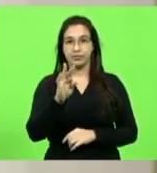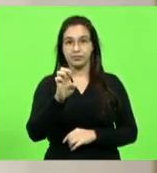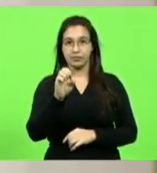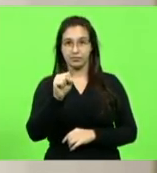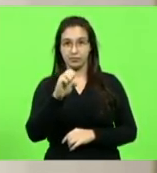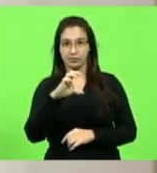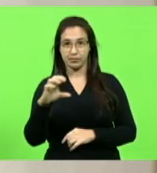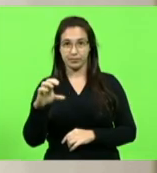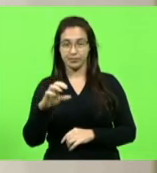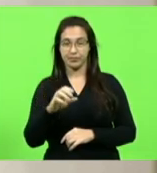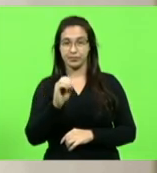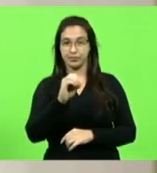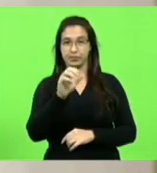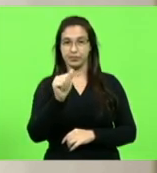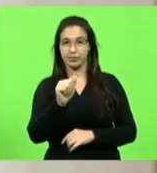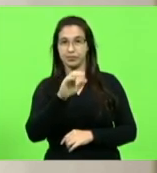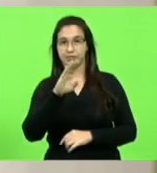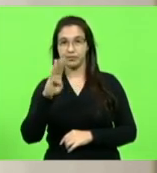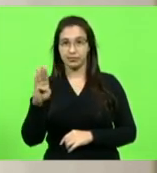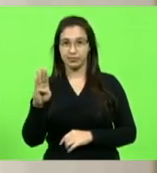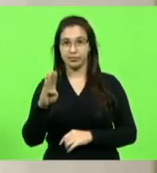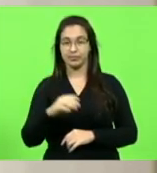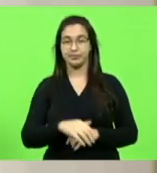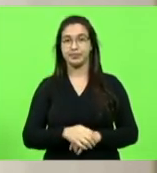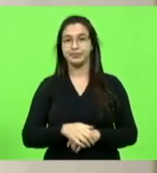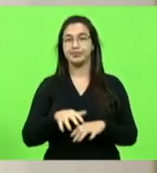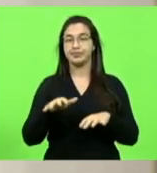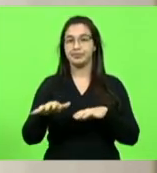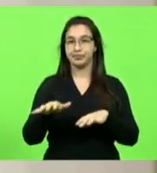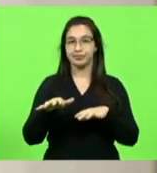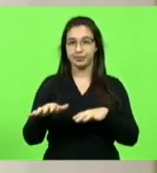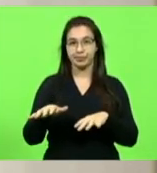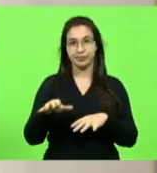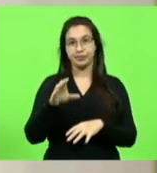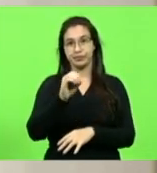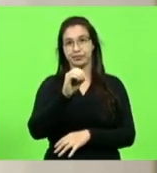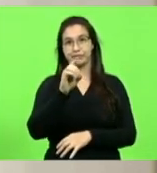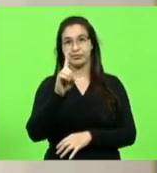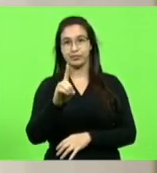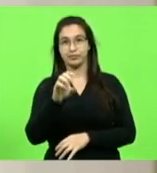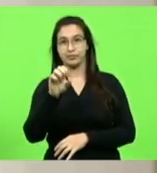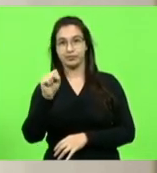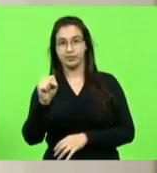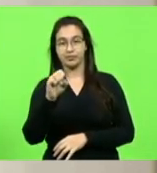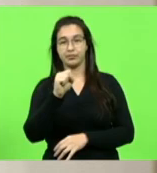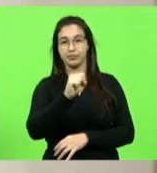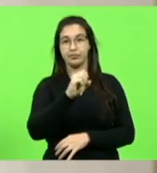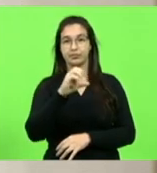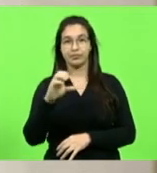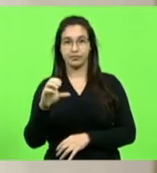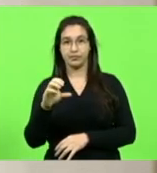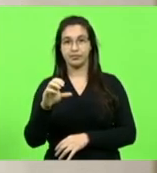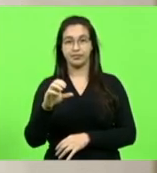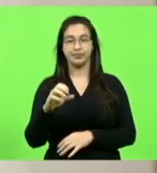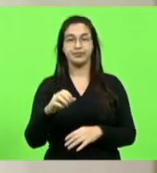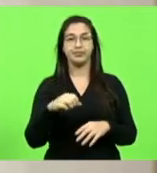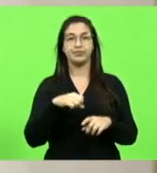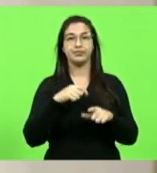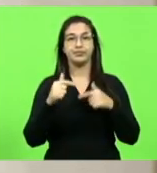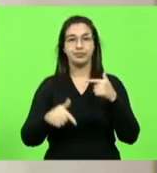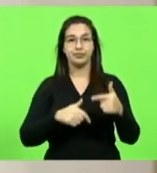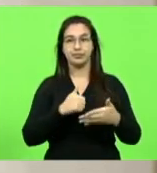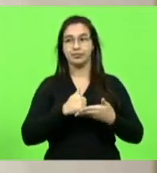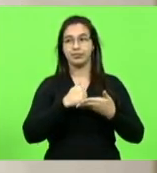Advogados do Brasil de Santa Catarina, Movimento Nacional ODS Santa Catarina, Serviço de Apoio às Micro e Pequenas Empresas